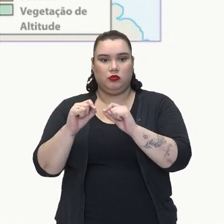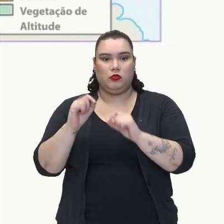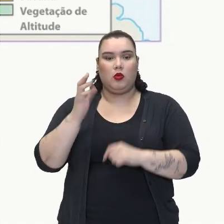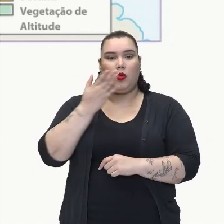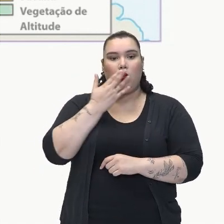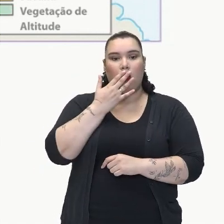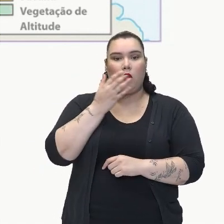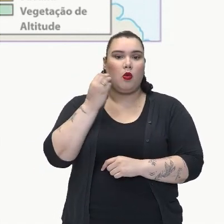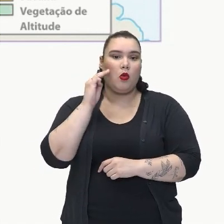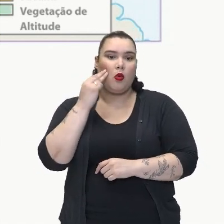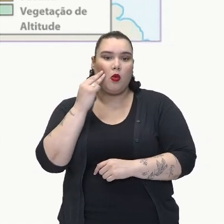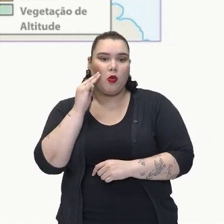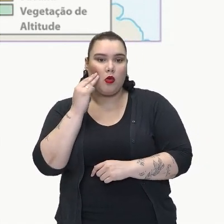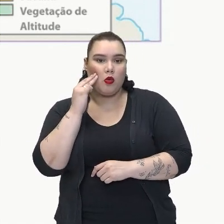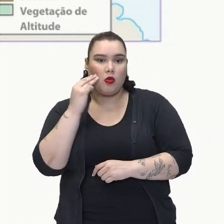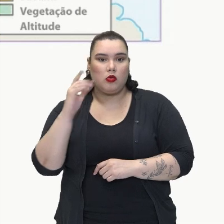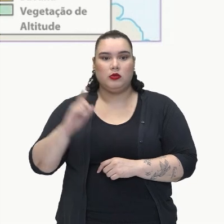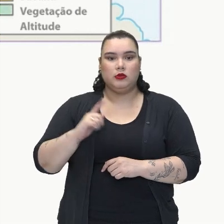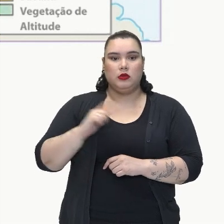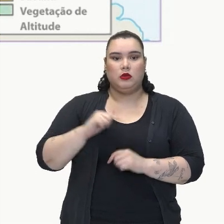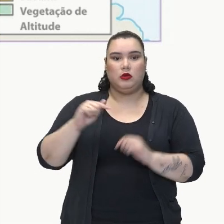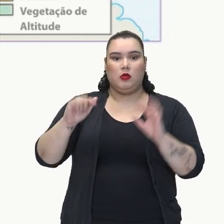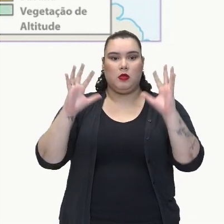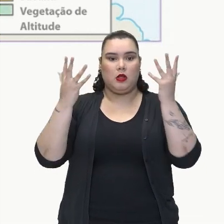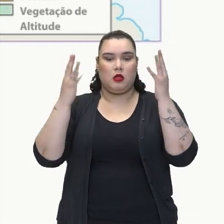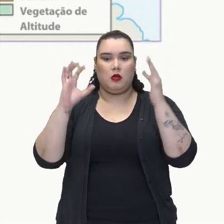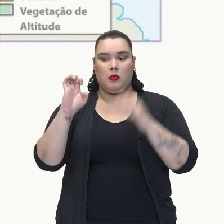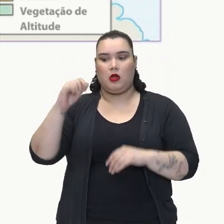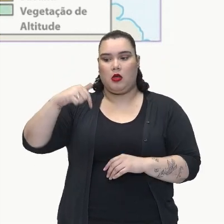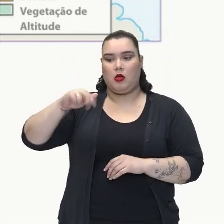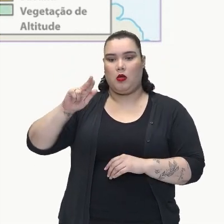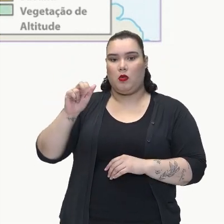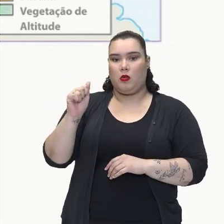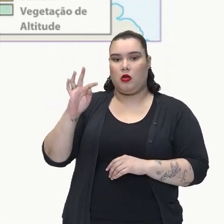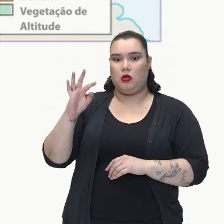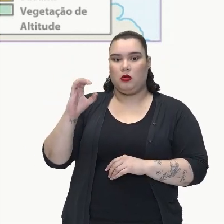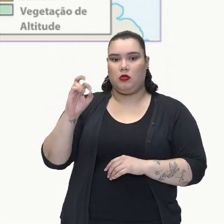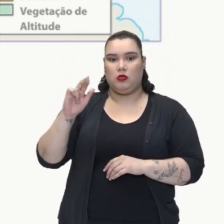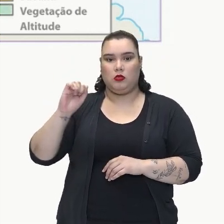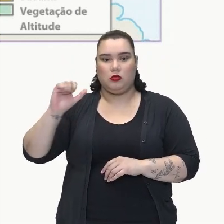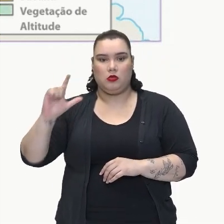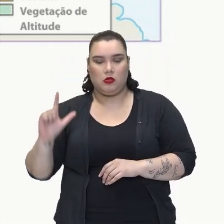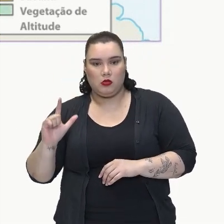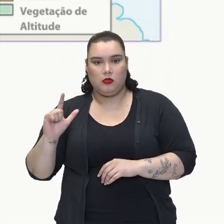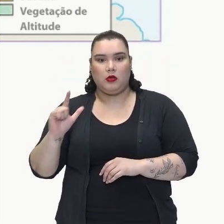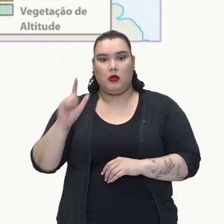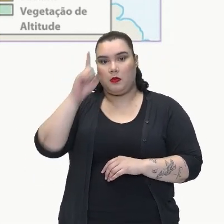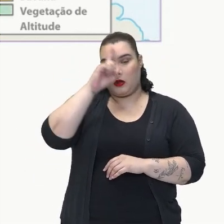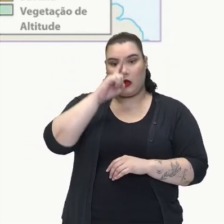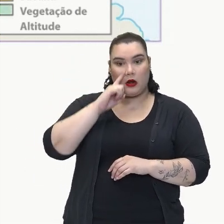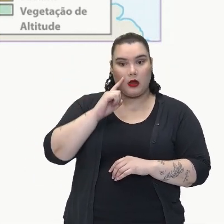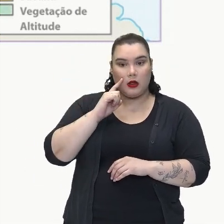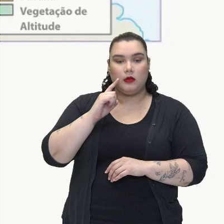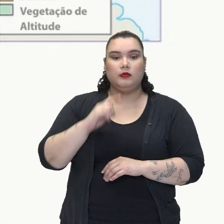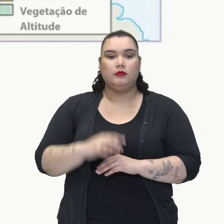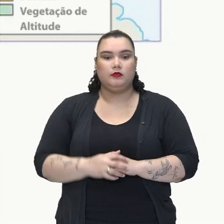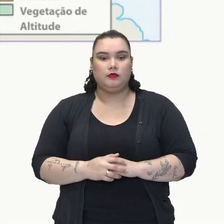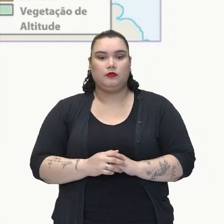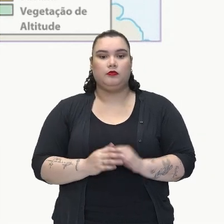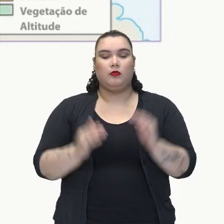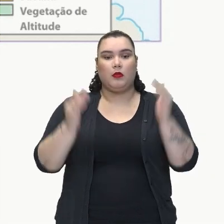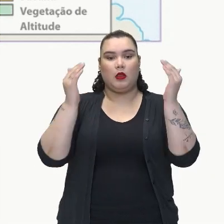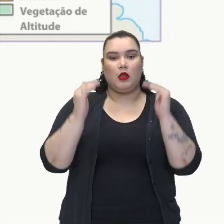né? Nós temos o clima equatorial. Na parte amarela, então aqui é o equatorial, na parte amarela nós temos